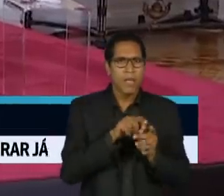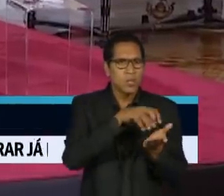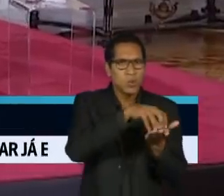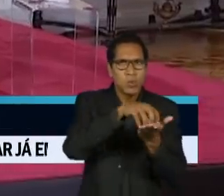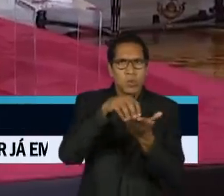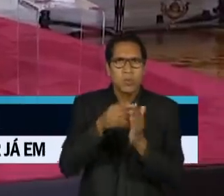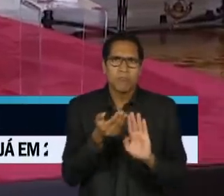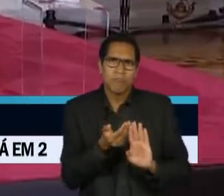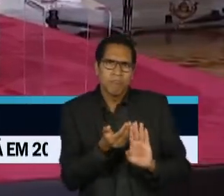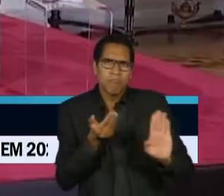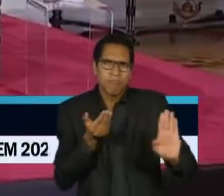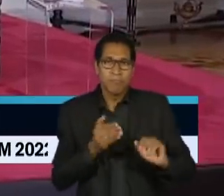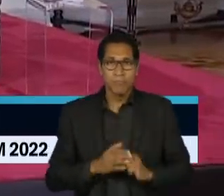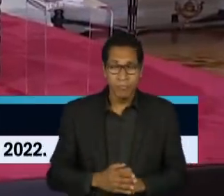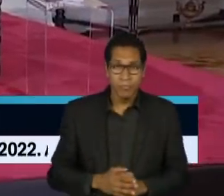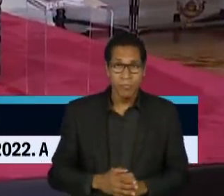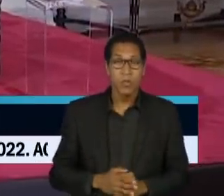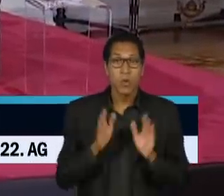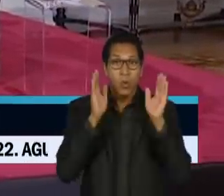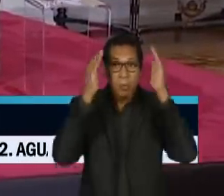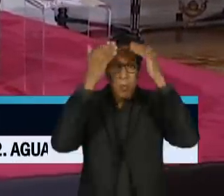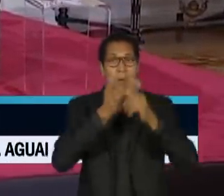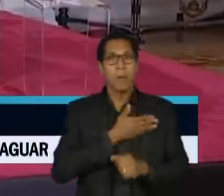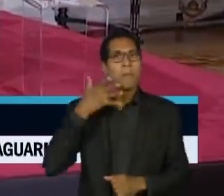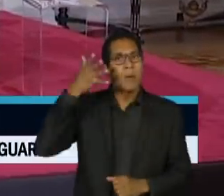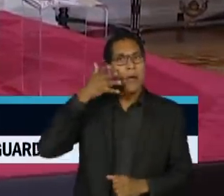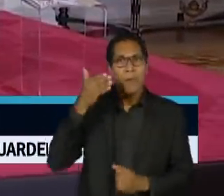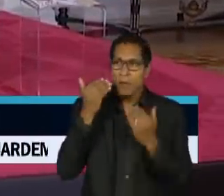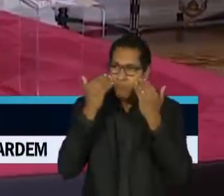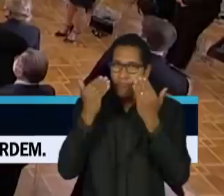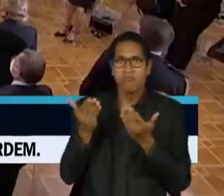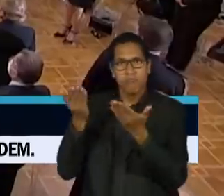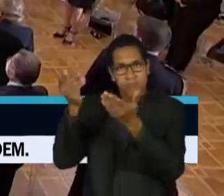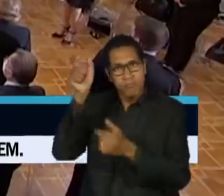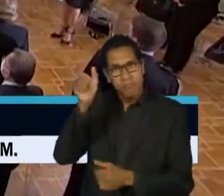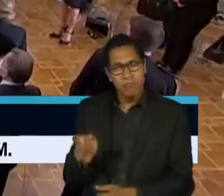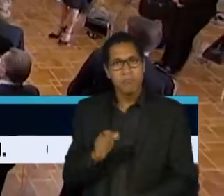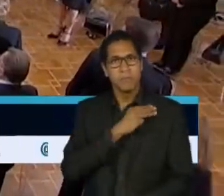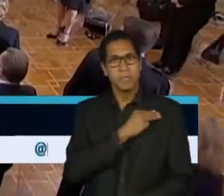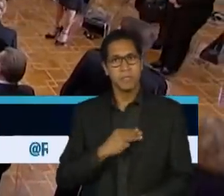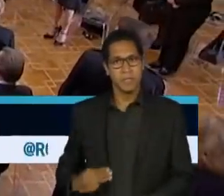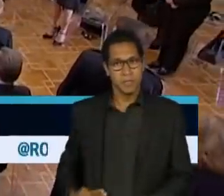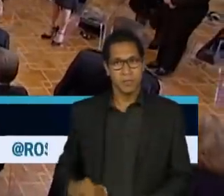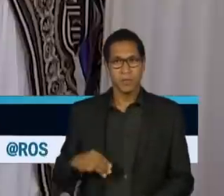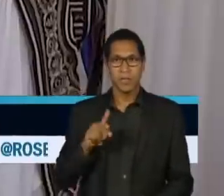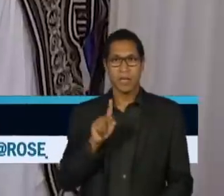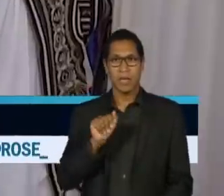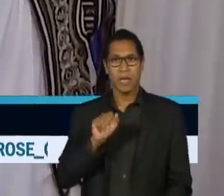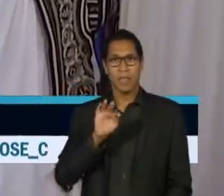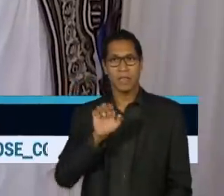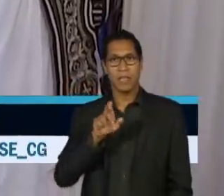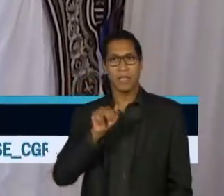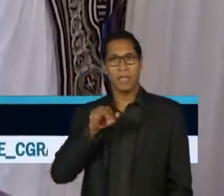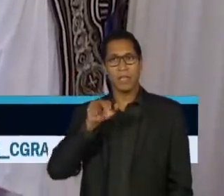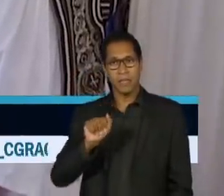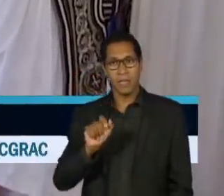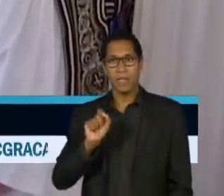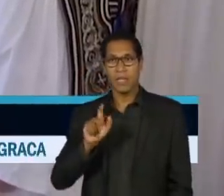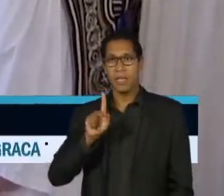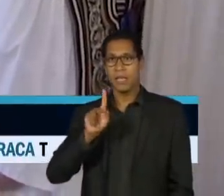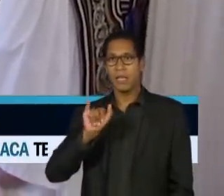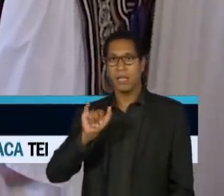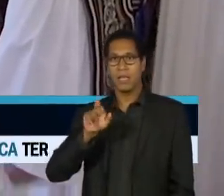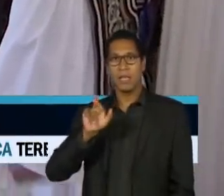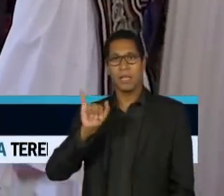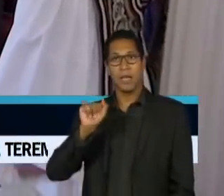perante a presidente e o primeiro-ministro da Grécia, Katerina Sakellaropoulou, e Kyriakos Mitsotakis. A visita termina amanhã à noite com